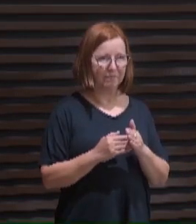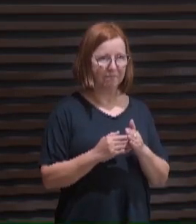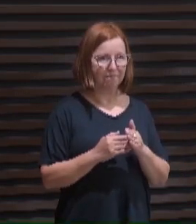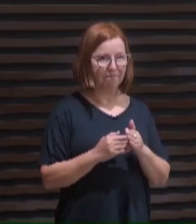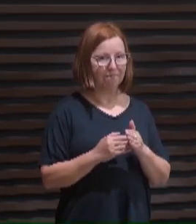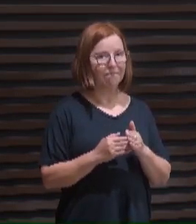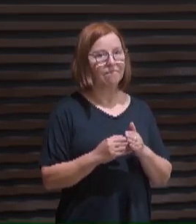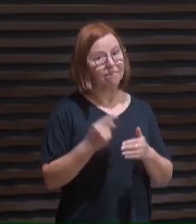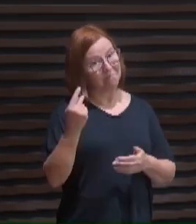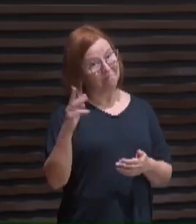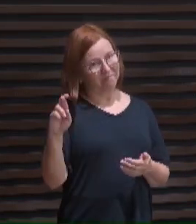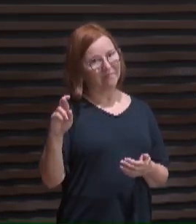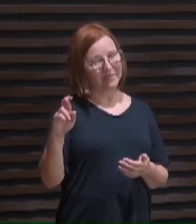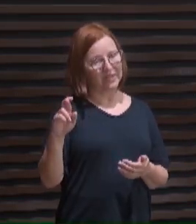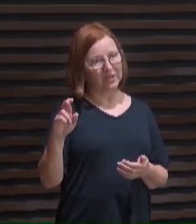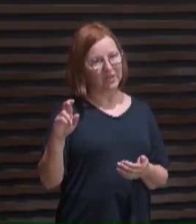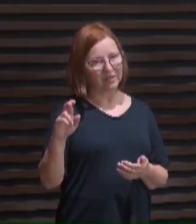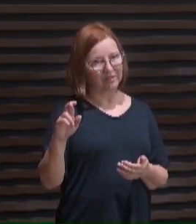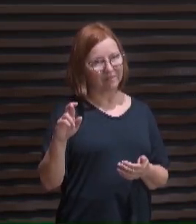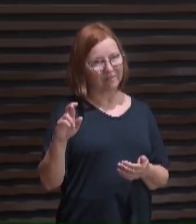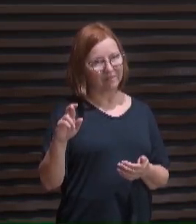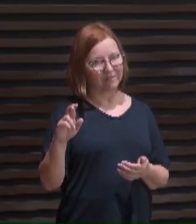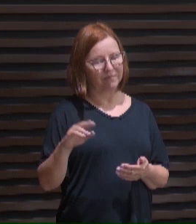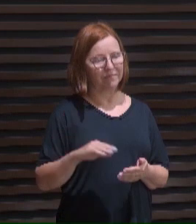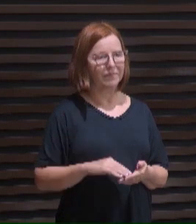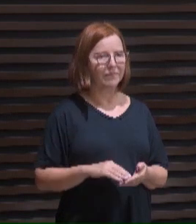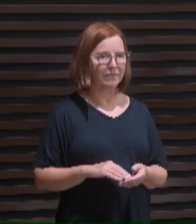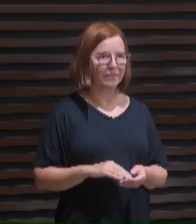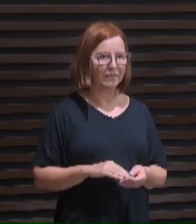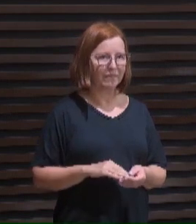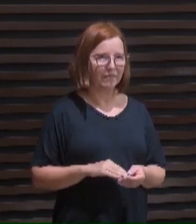tragédia. É uma coisa terrível.